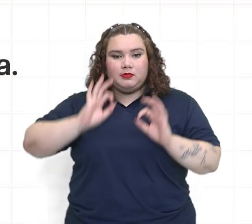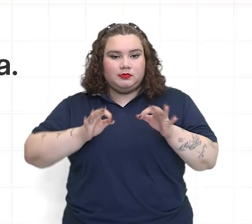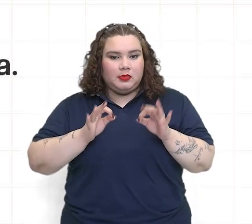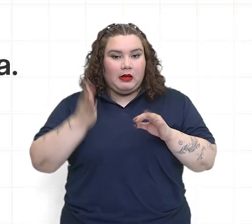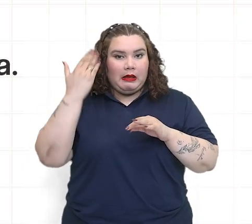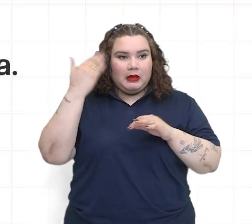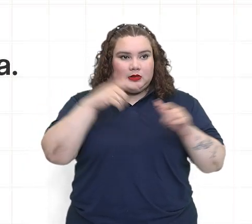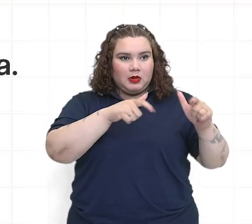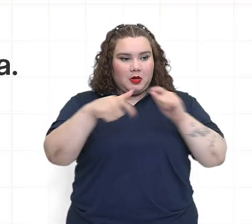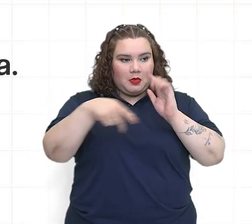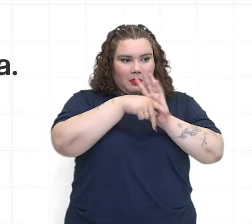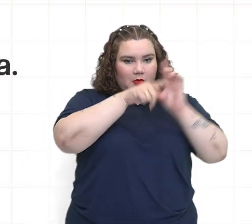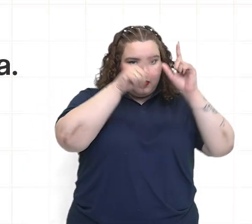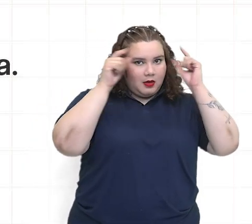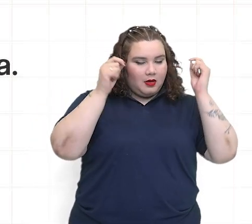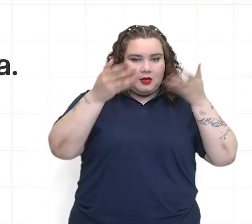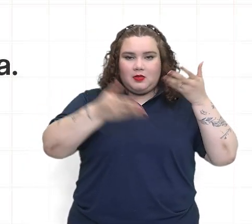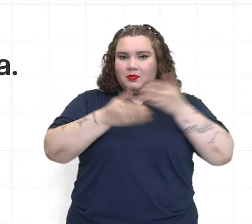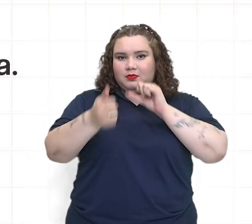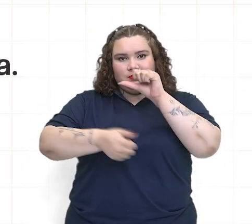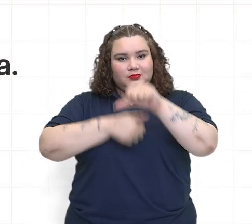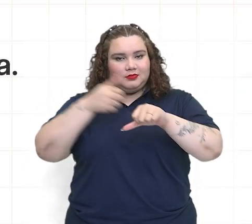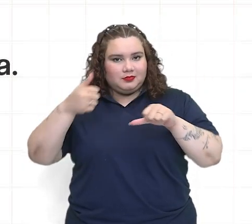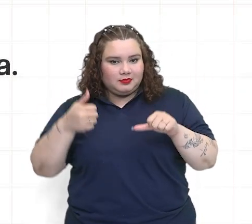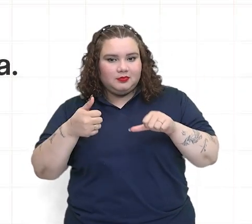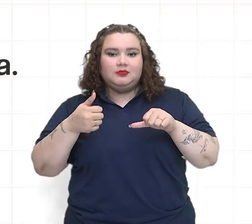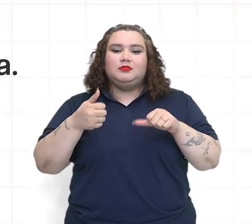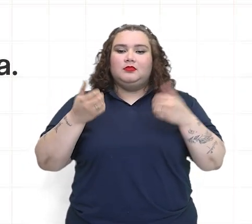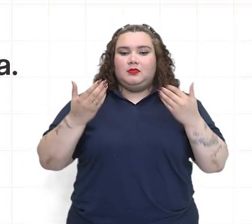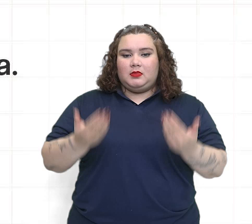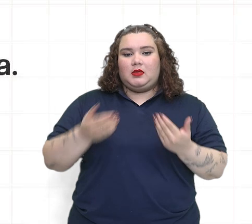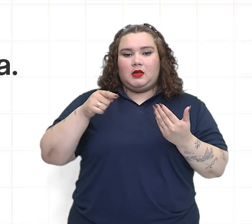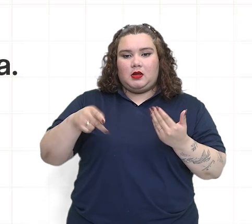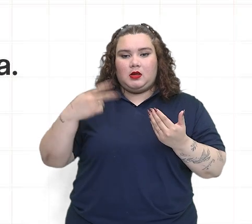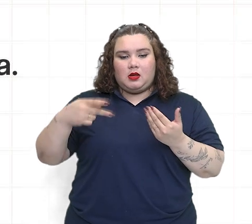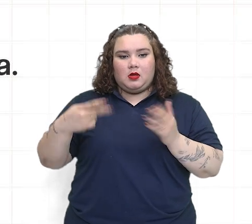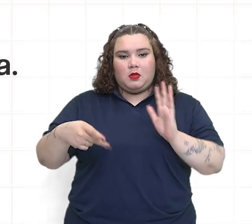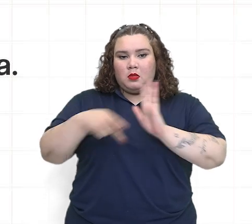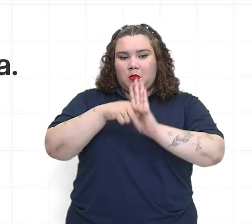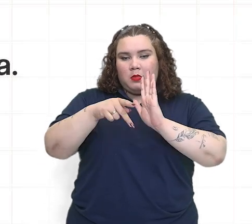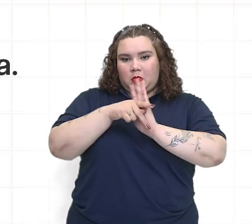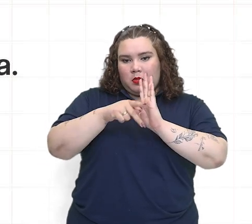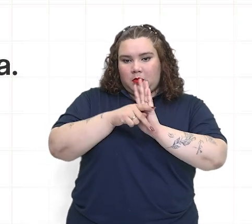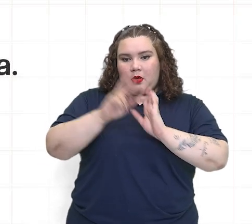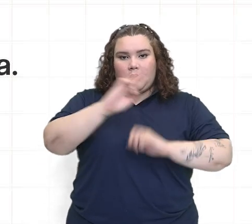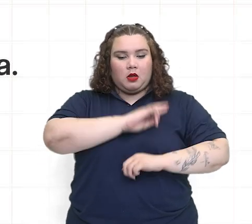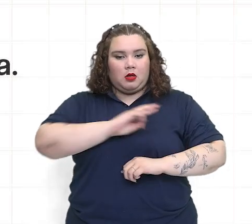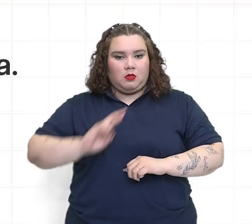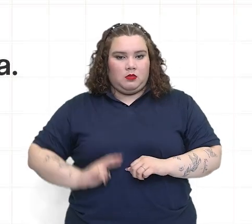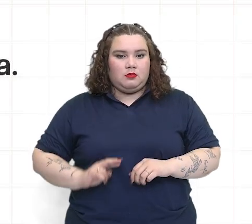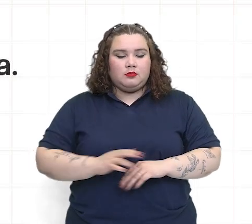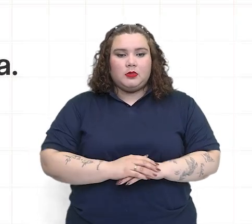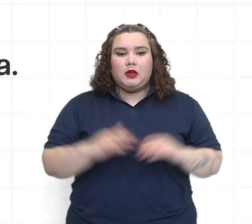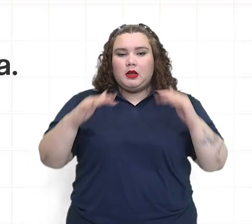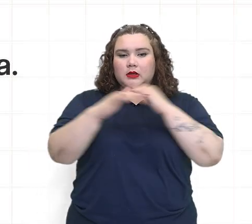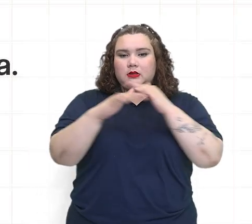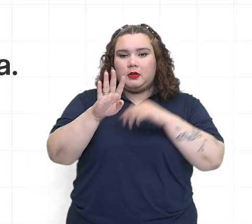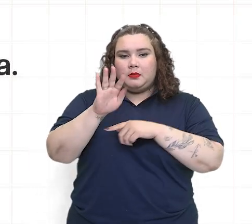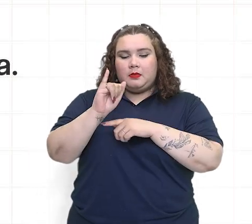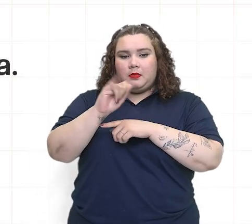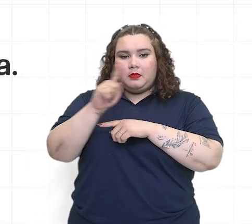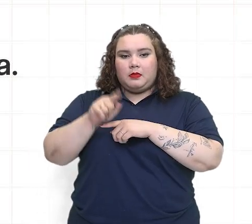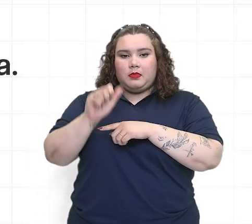pertenciam apenas aos gregos e agora, né, fazem parte, então, desta Roma republicana. A cidade de Bizâncio, mais tarde